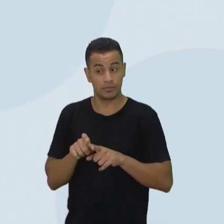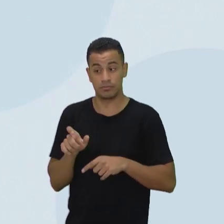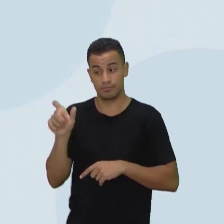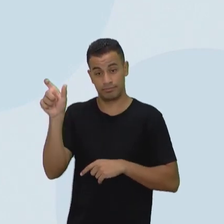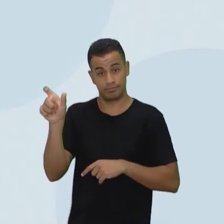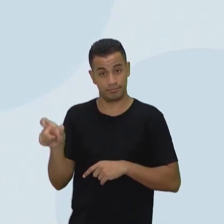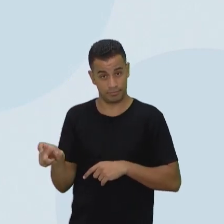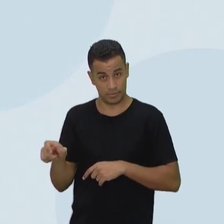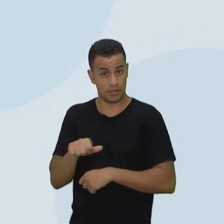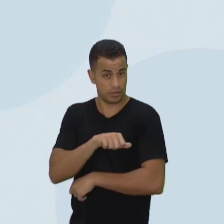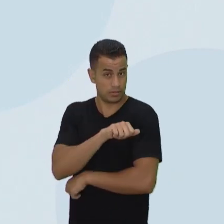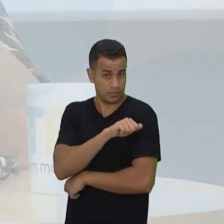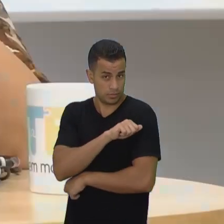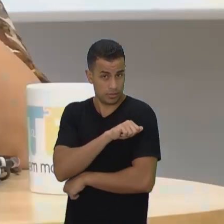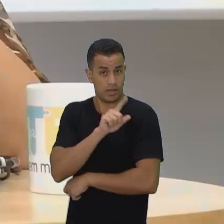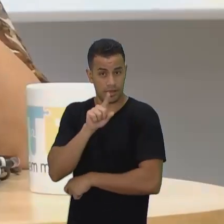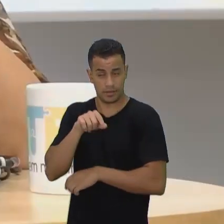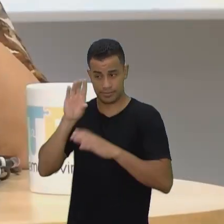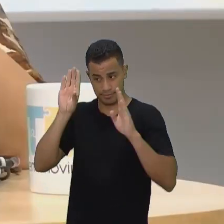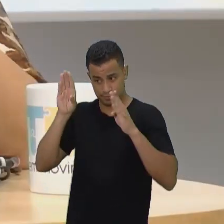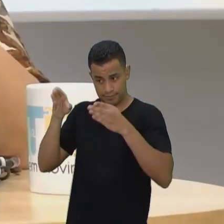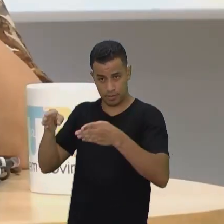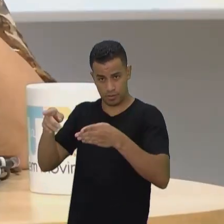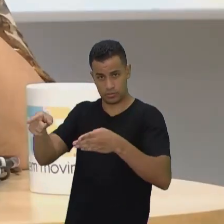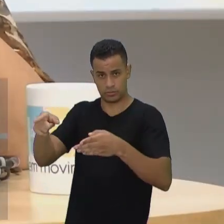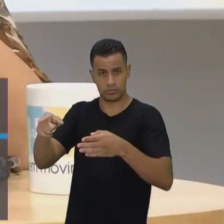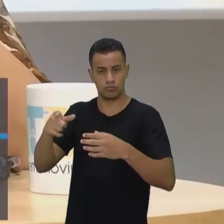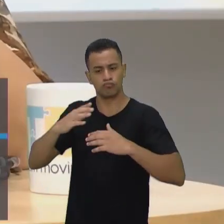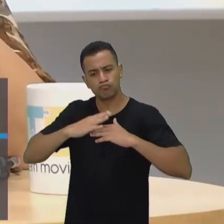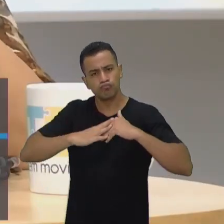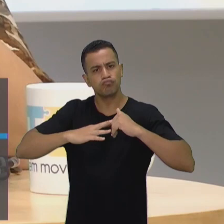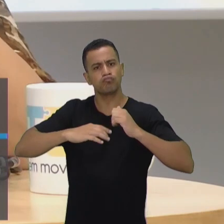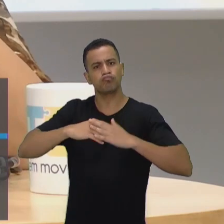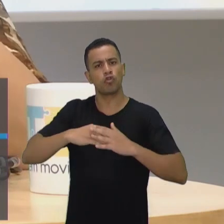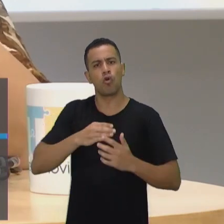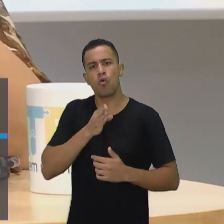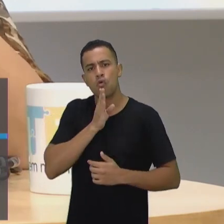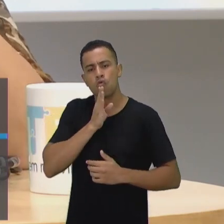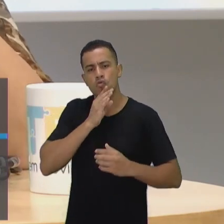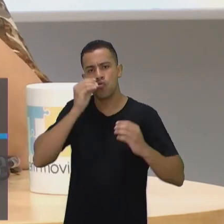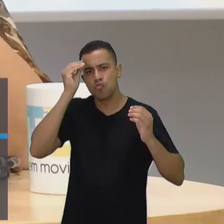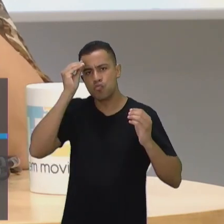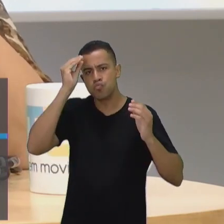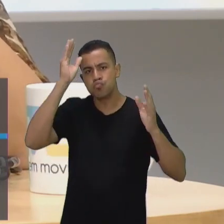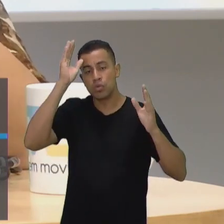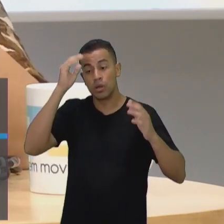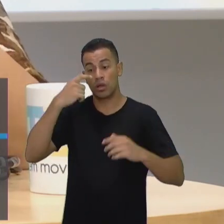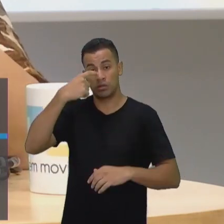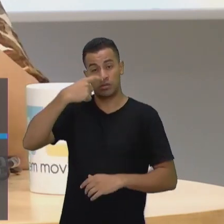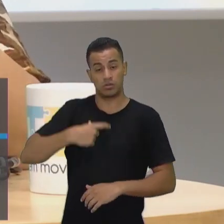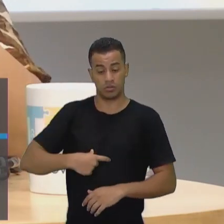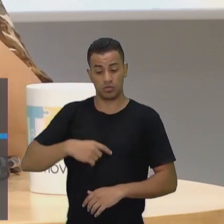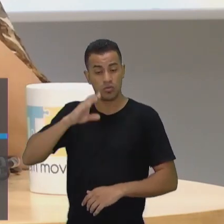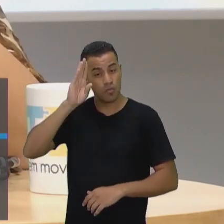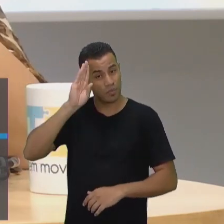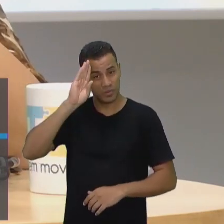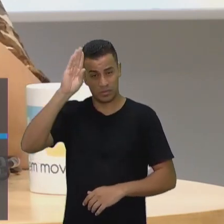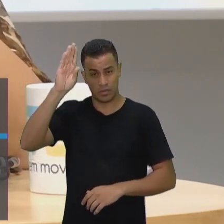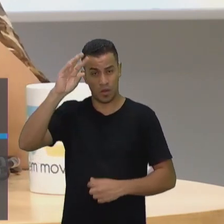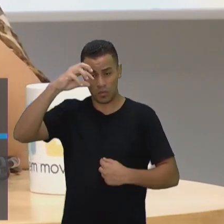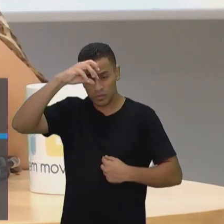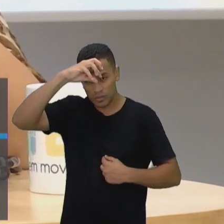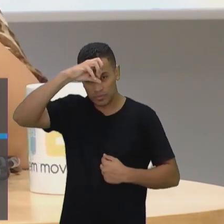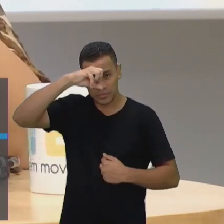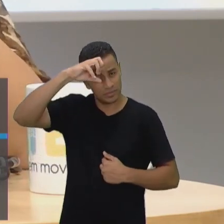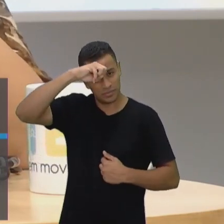centro da construção do conhecimento como protagonista de sua aprendizagem. Fator importantíssimo hoje